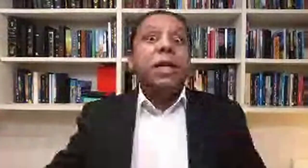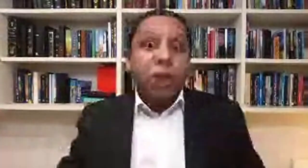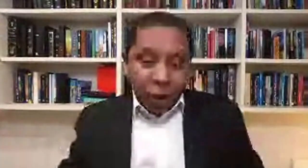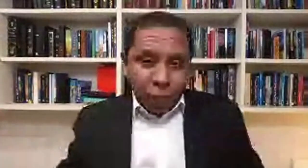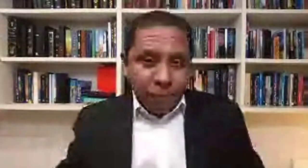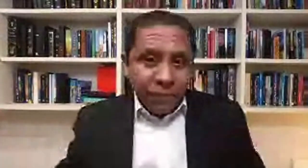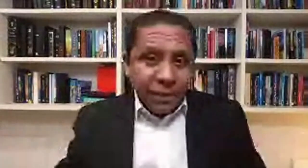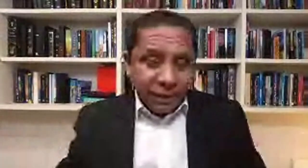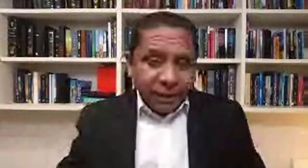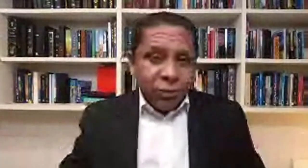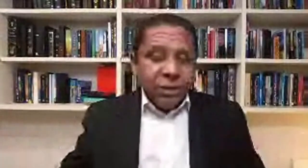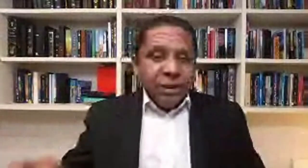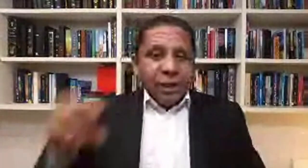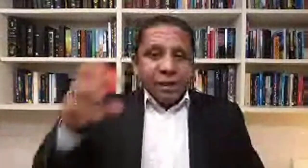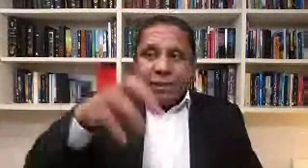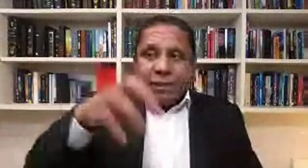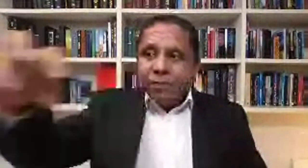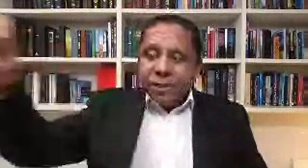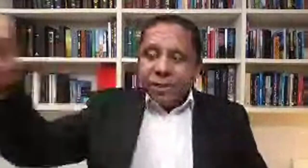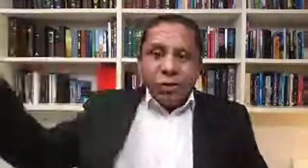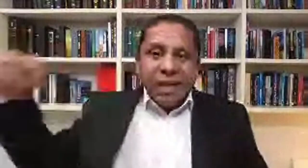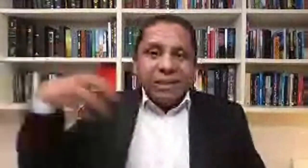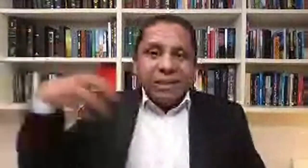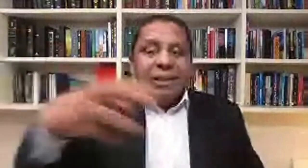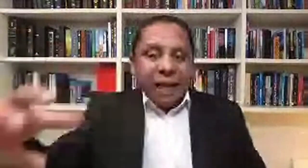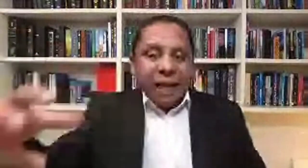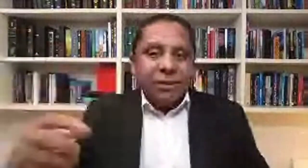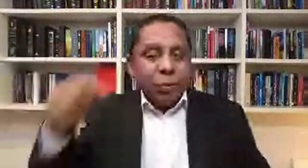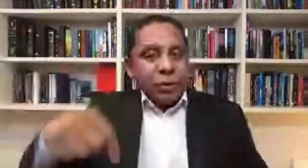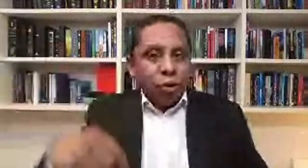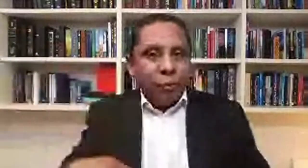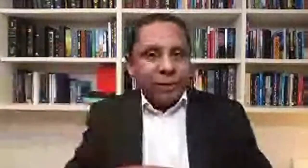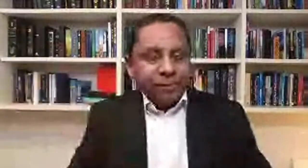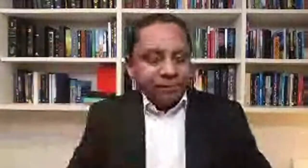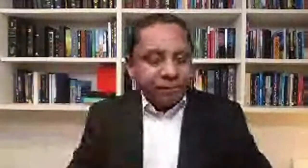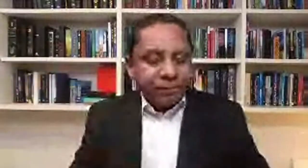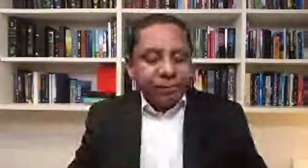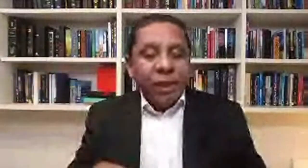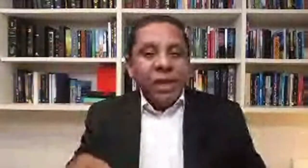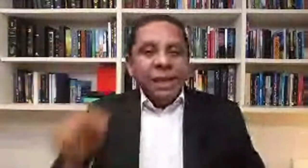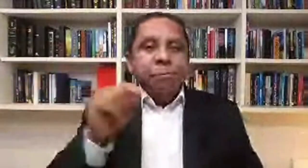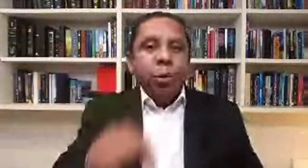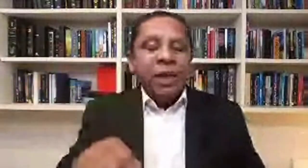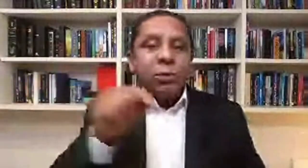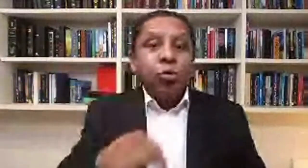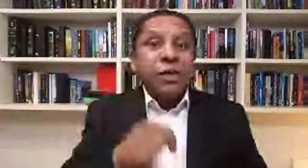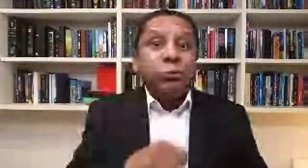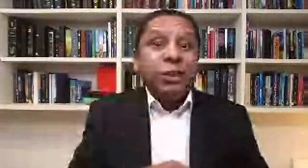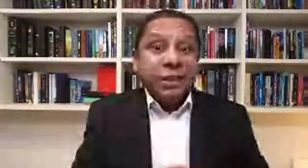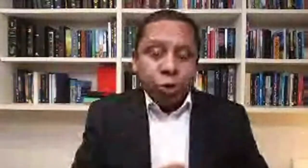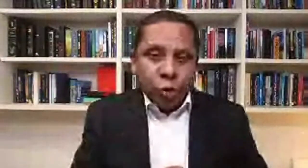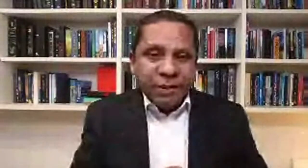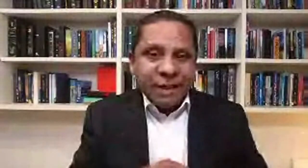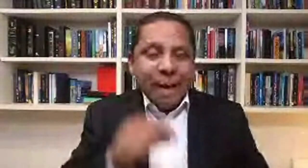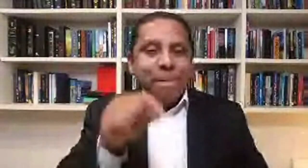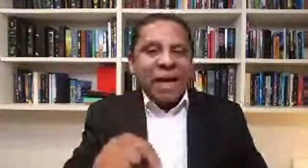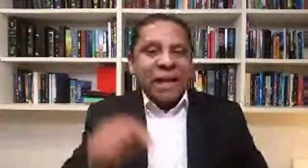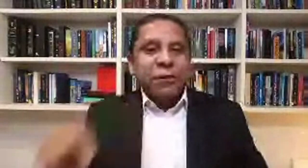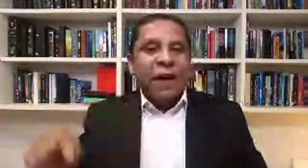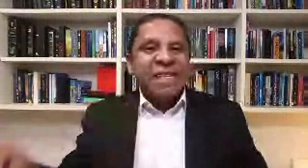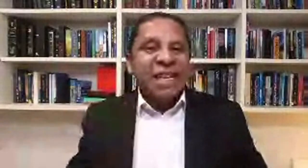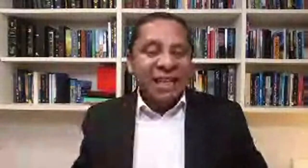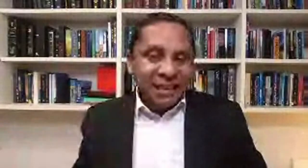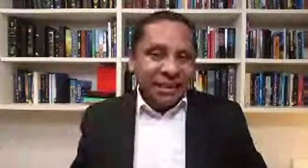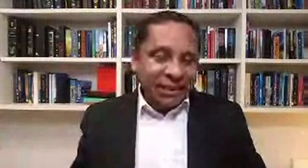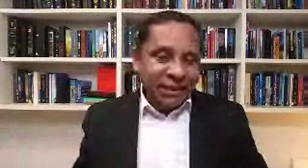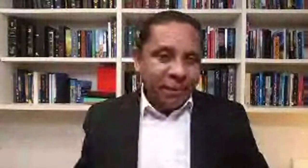mais ou menos na mesma região. Entendeu? São sete cidades com esses nomes. E por que são usados esses nomes para